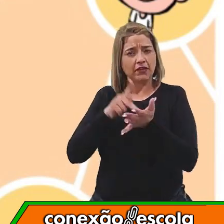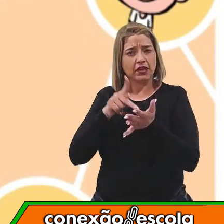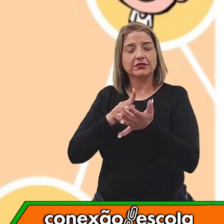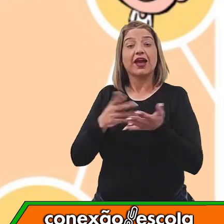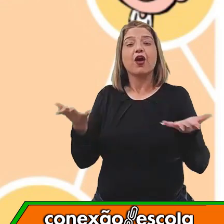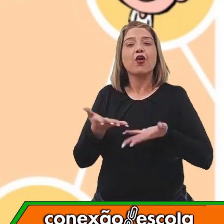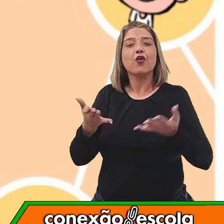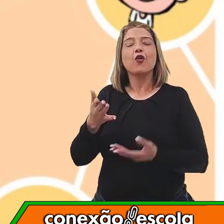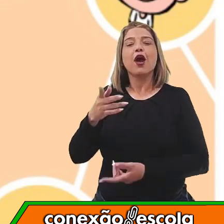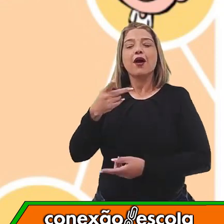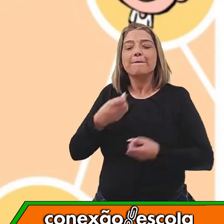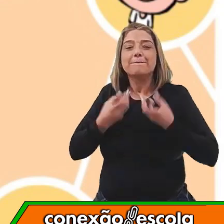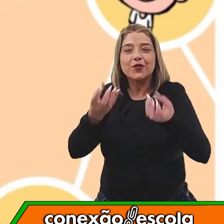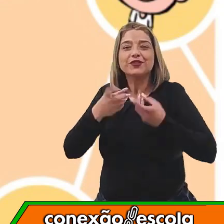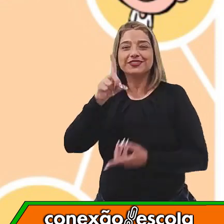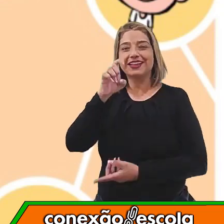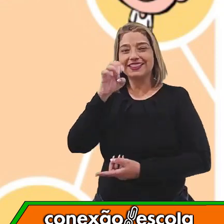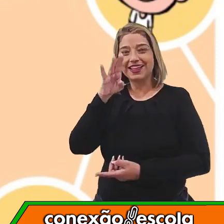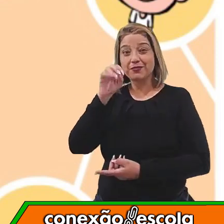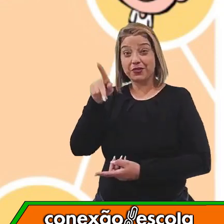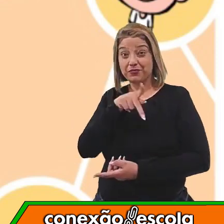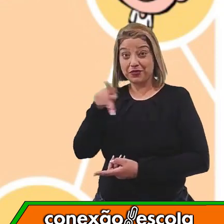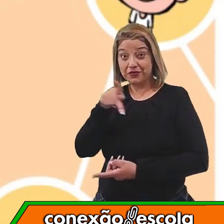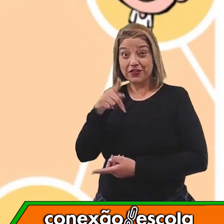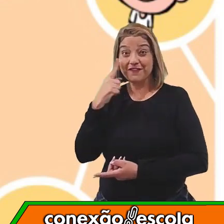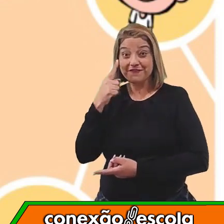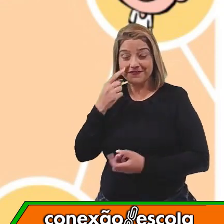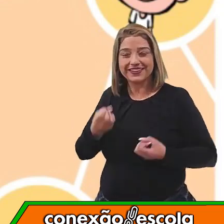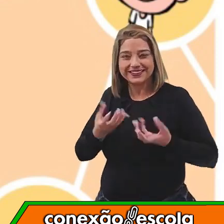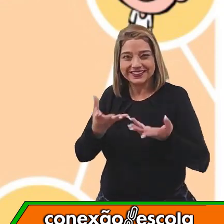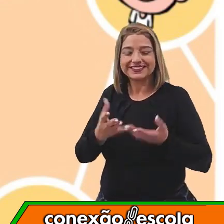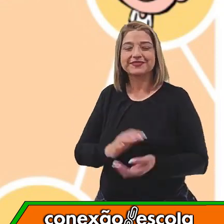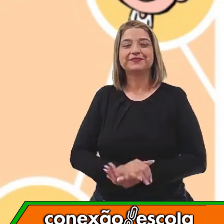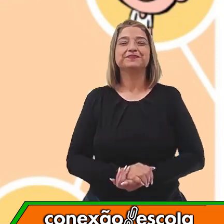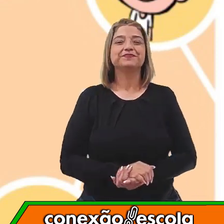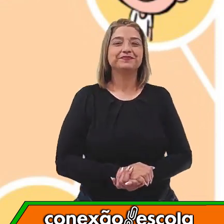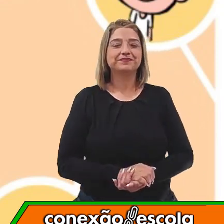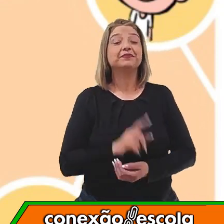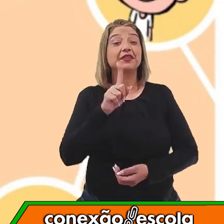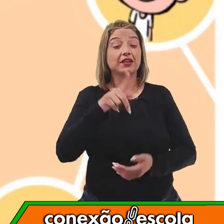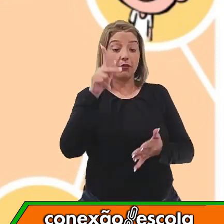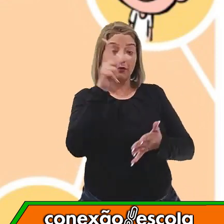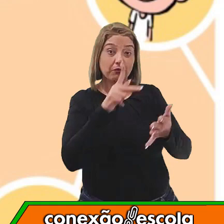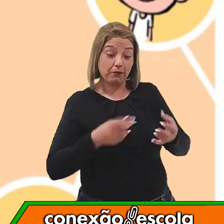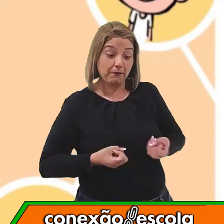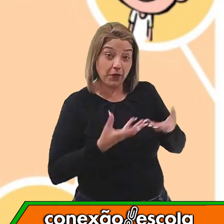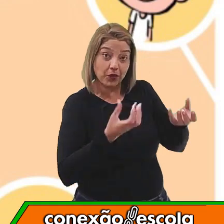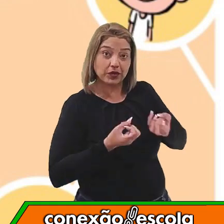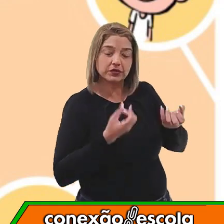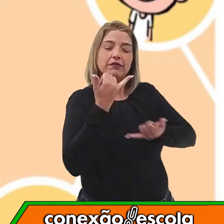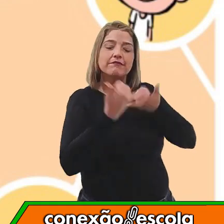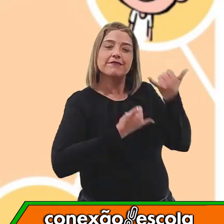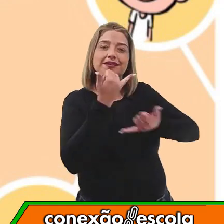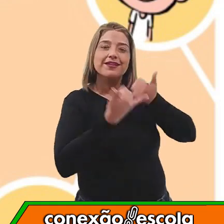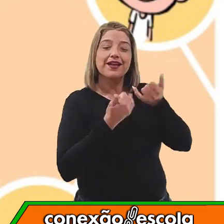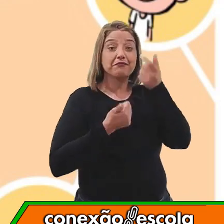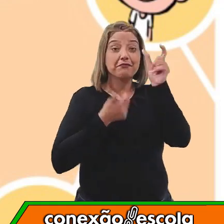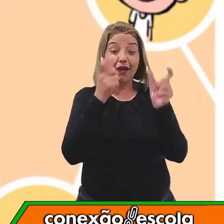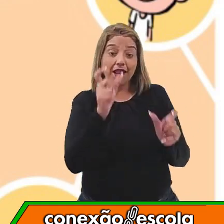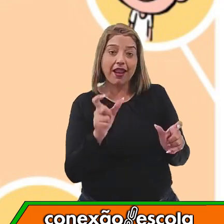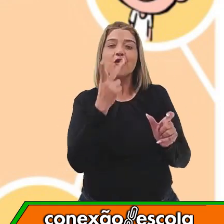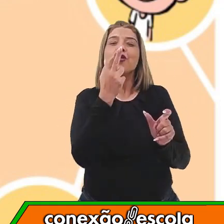professora Débora declamou? Vamos lá? Poesia é brincar com as palavras, como se brinca com